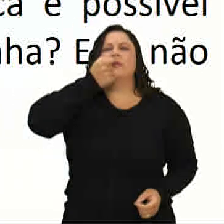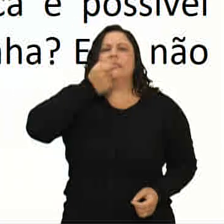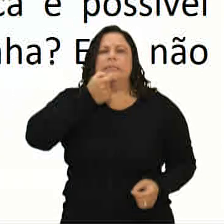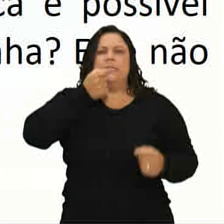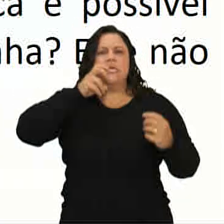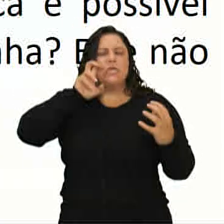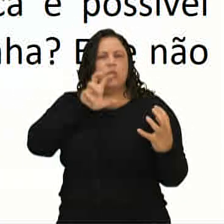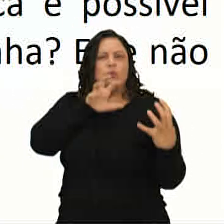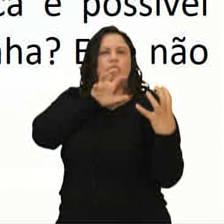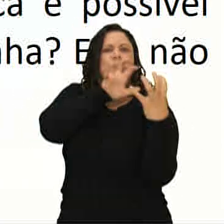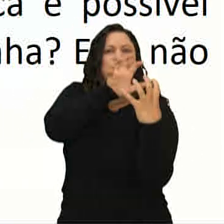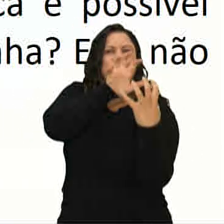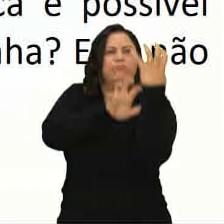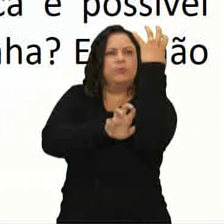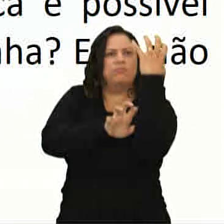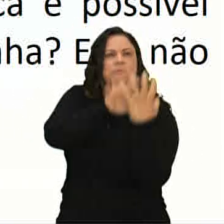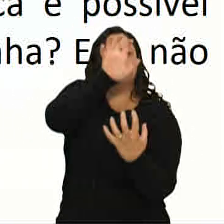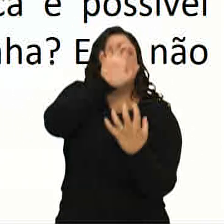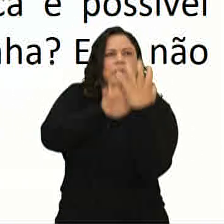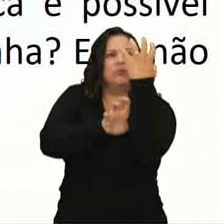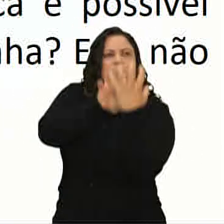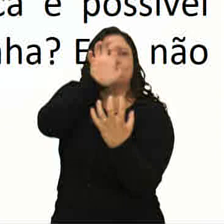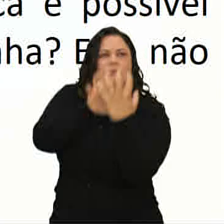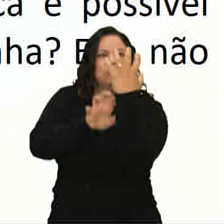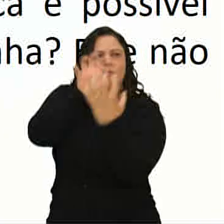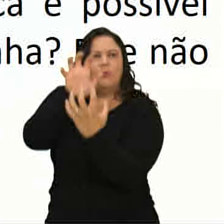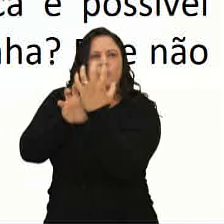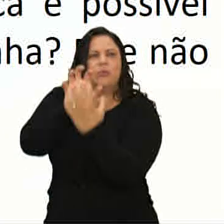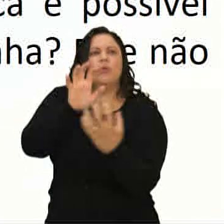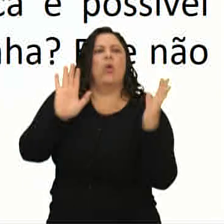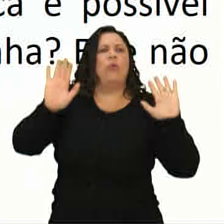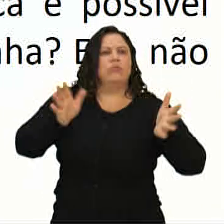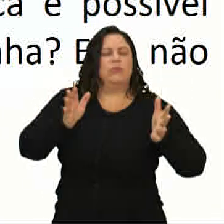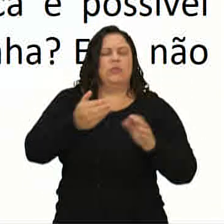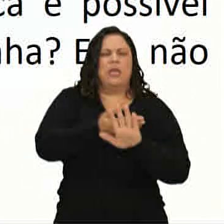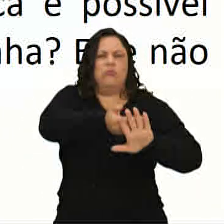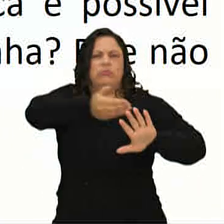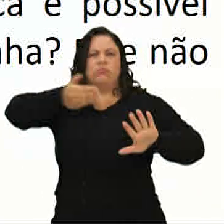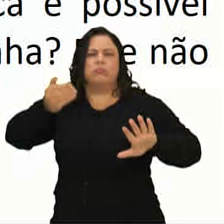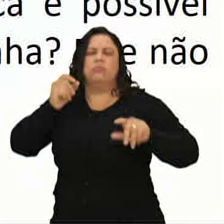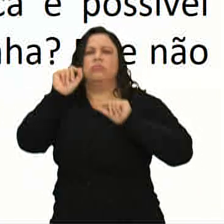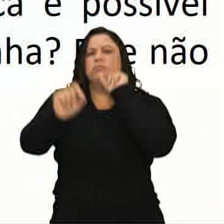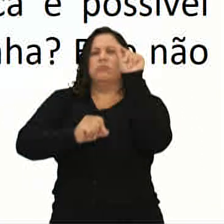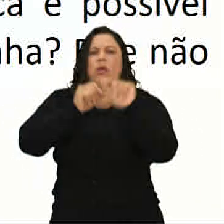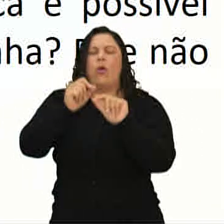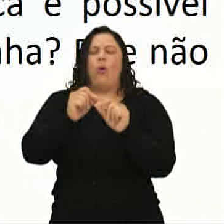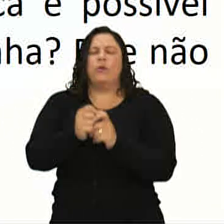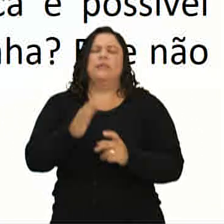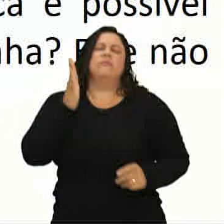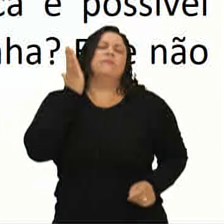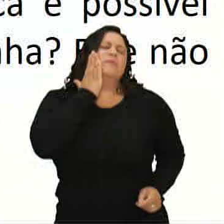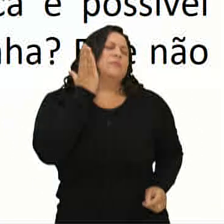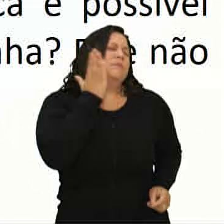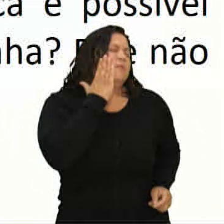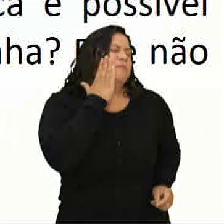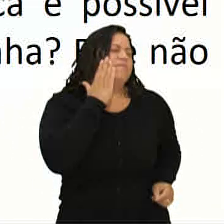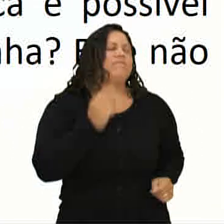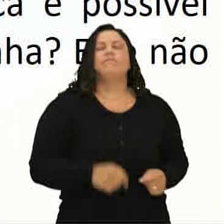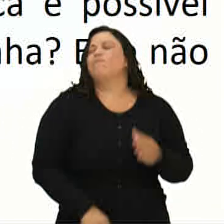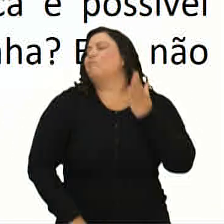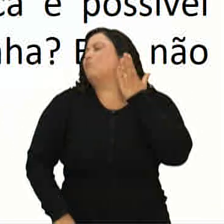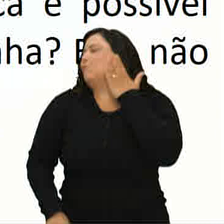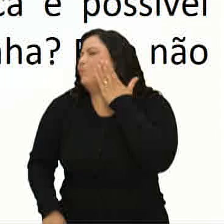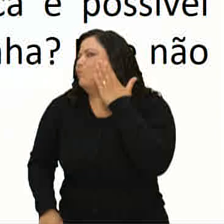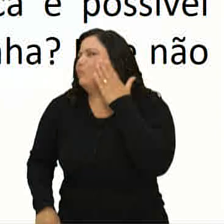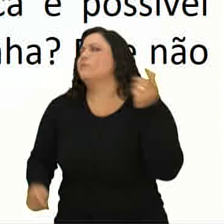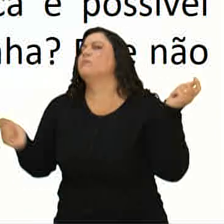não resistais ao mal, antes, aquele que te fere na face direita, oferece também a esquerda. E